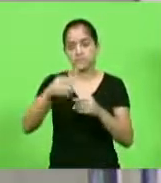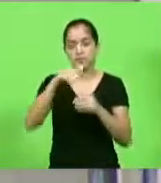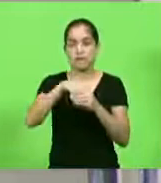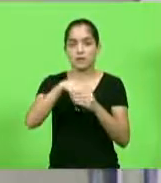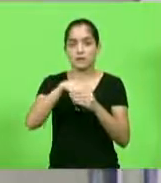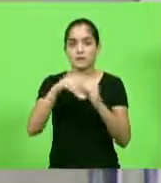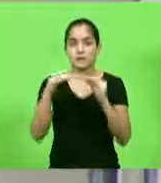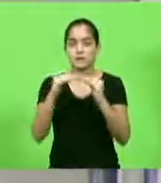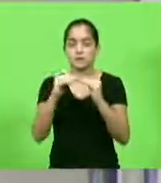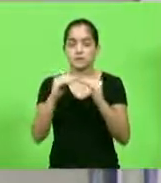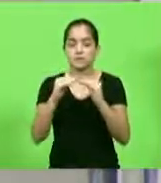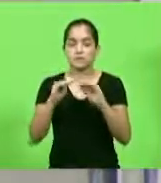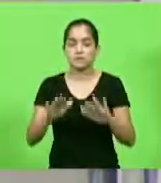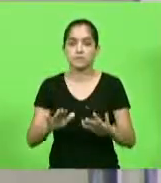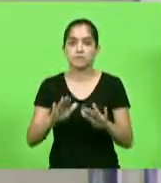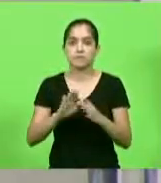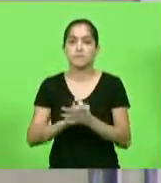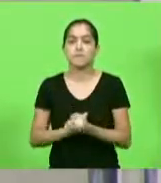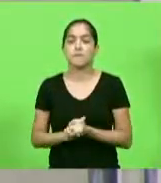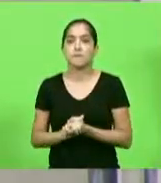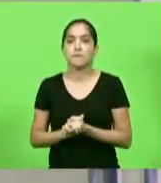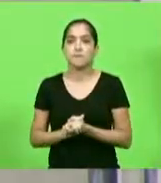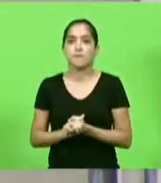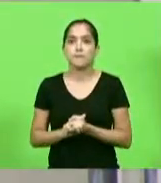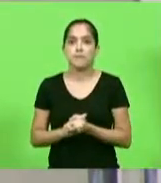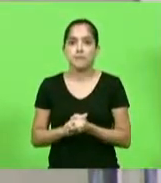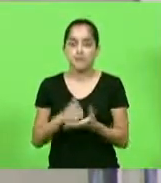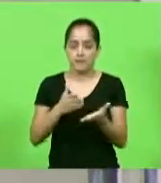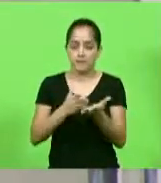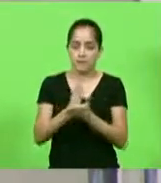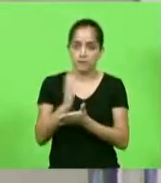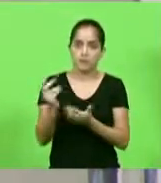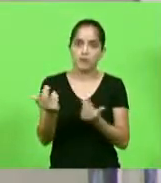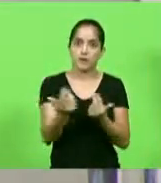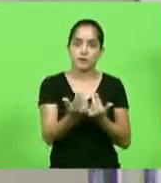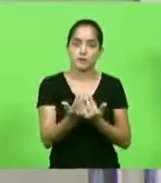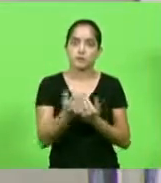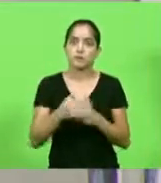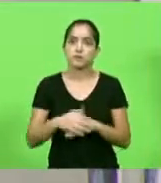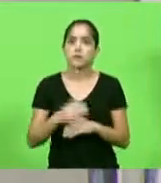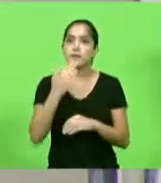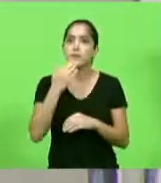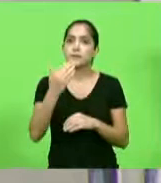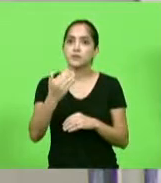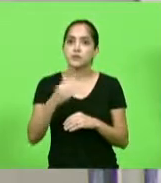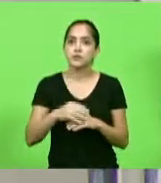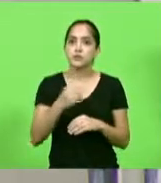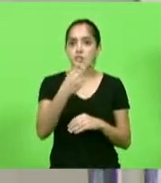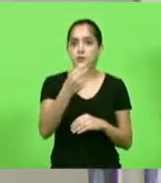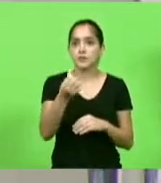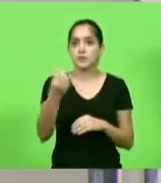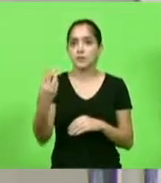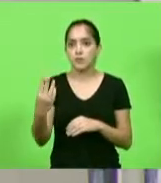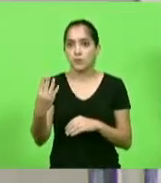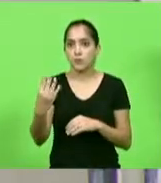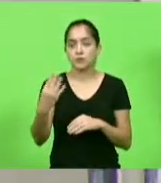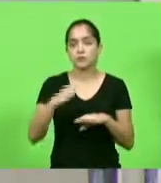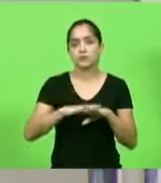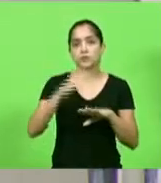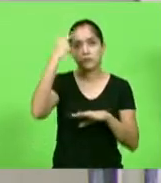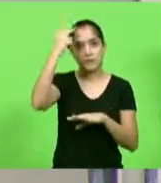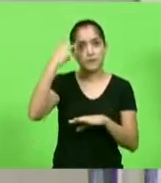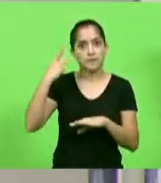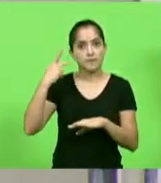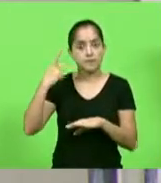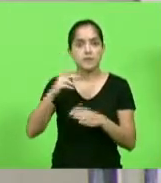discutir em votação. Deputados que aprovam permanência como se encontra, aprovado por unanimidade. Pedido de informação 264, autor do deputado Apaulinha,